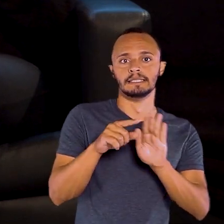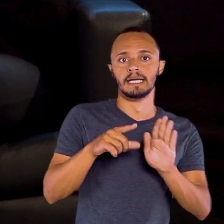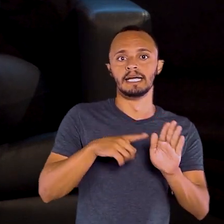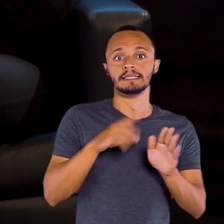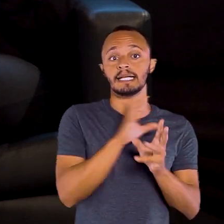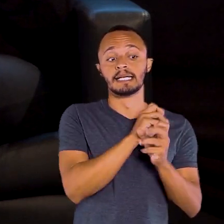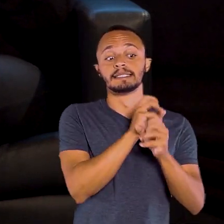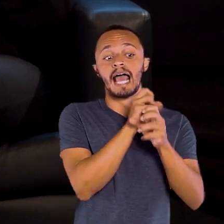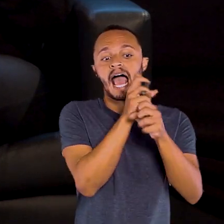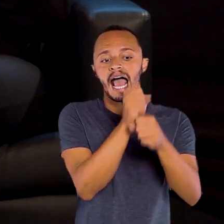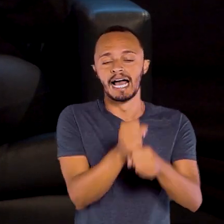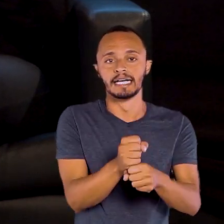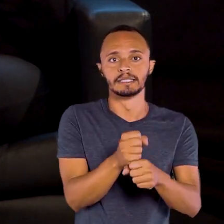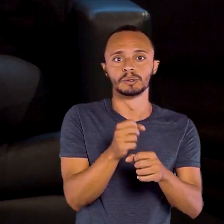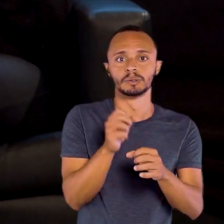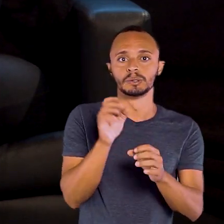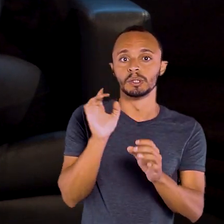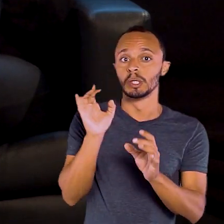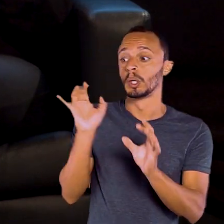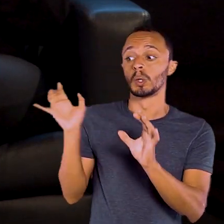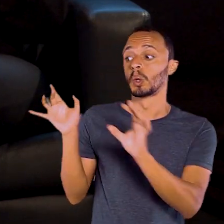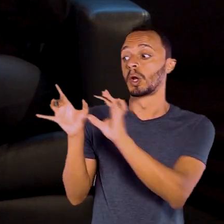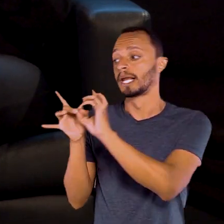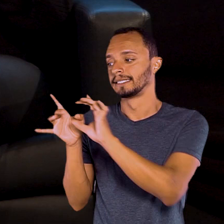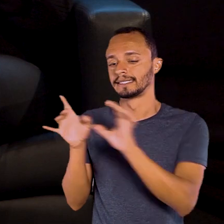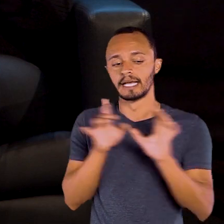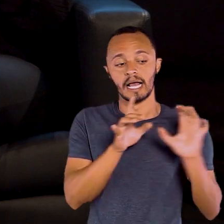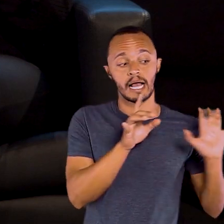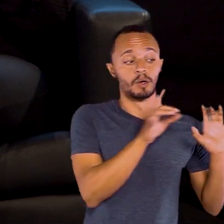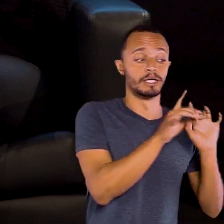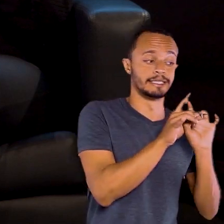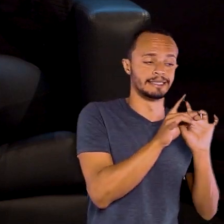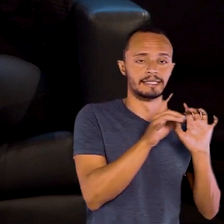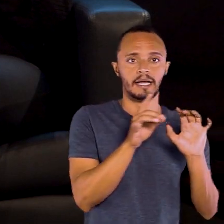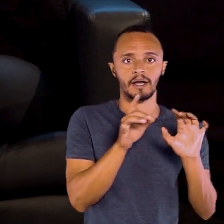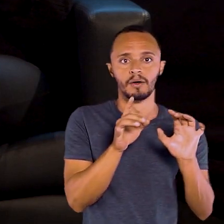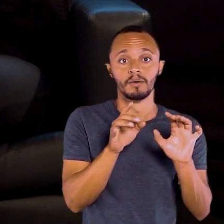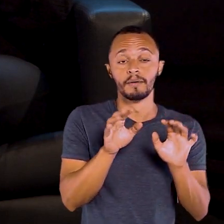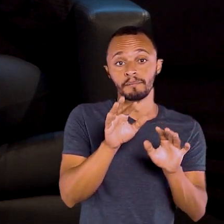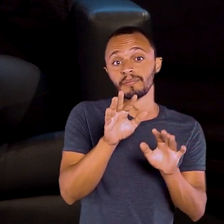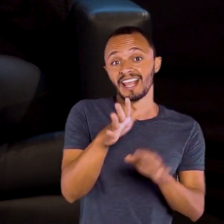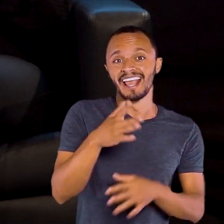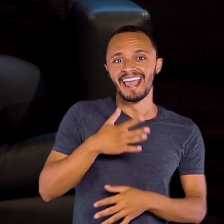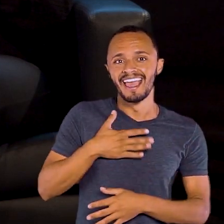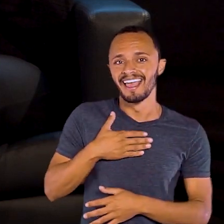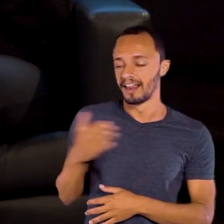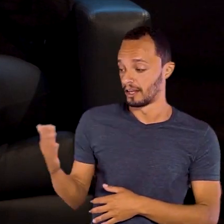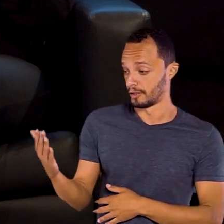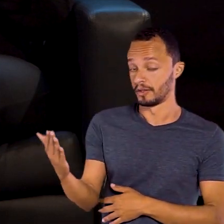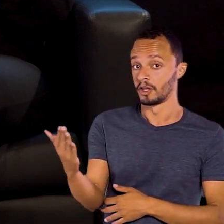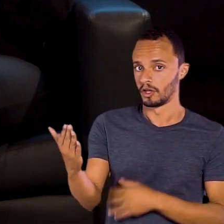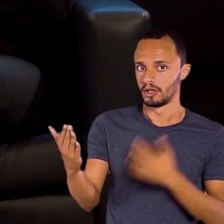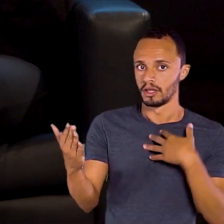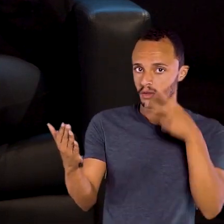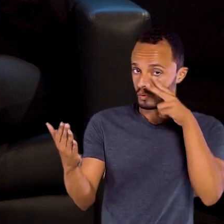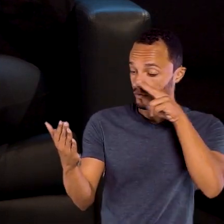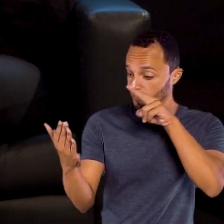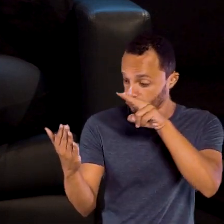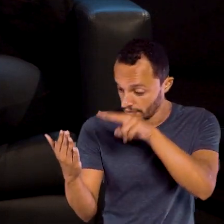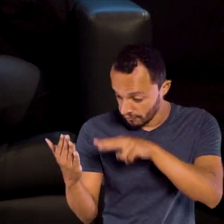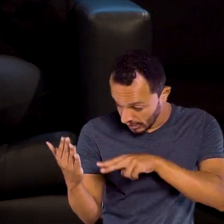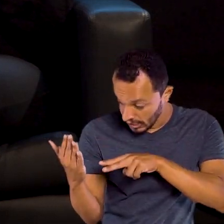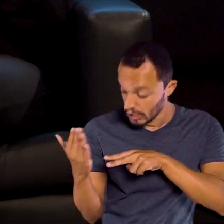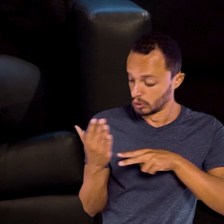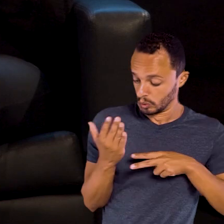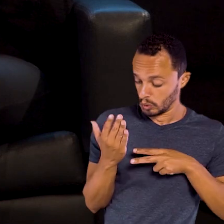eventos. Eu posso criar um enredo com aquilo que ela me apresenta como dado real. Eu posso criar um enredo